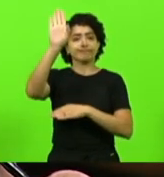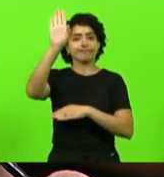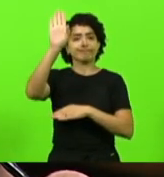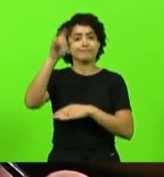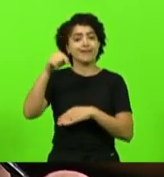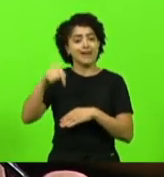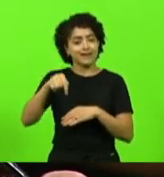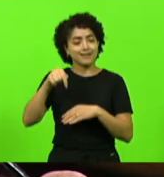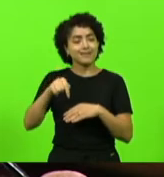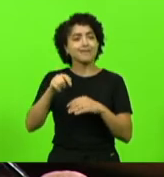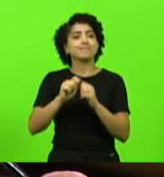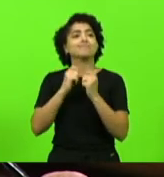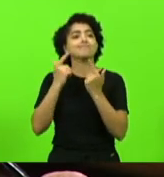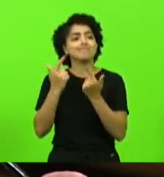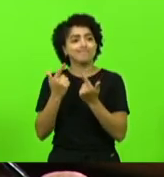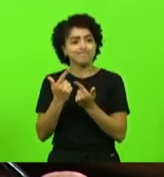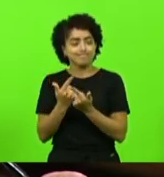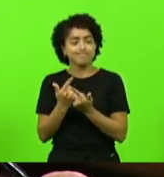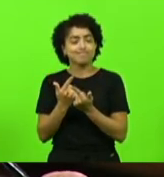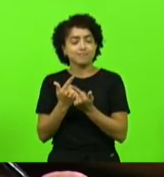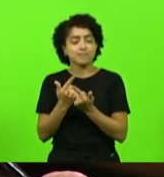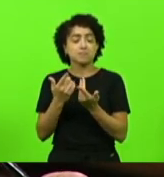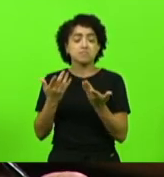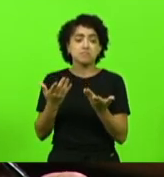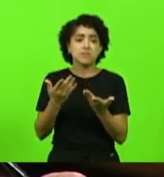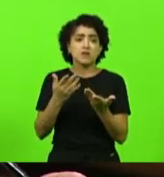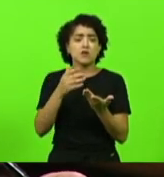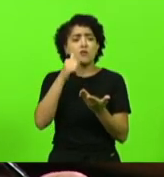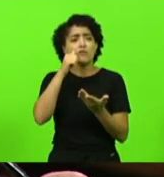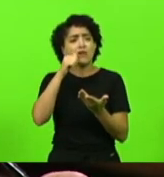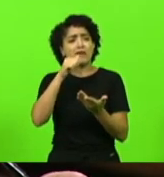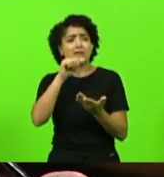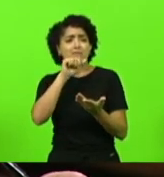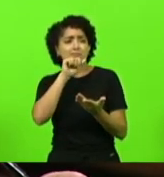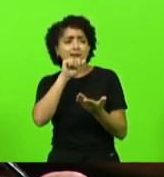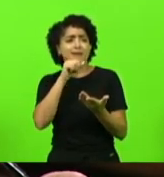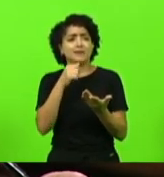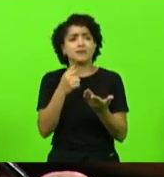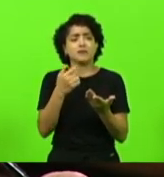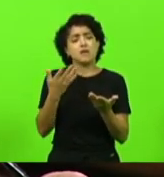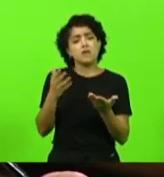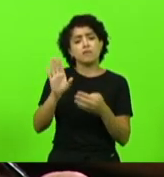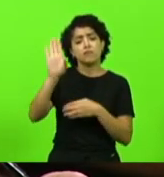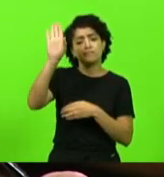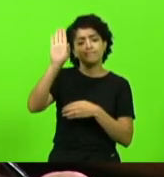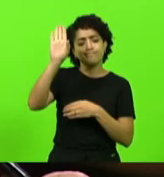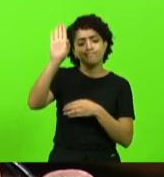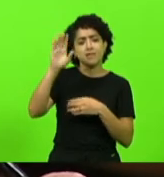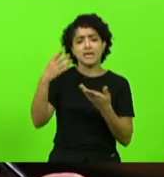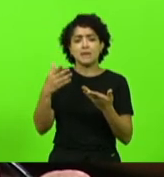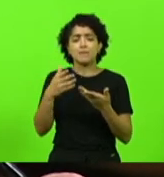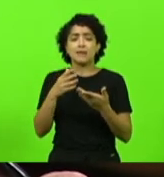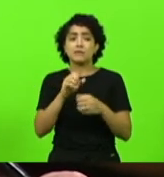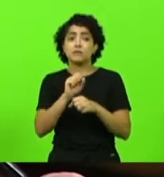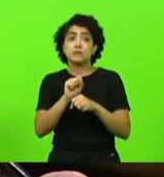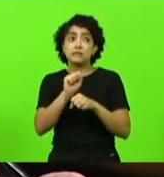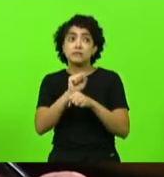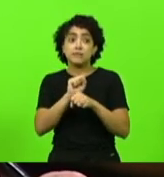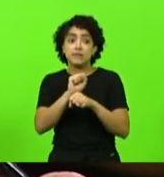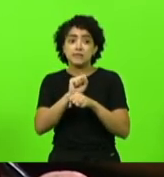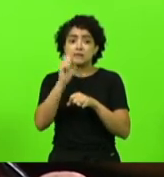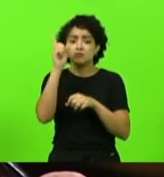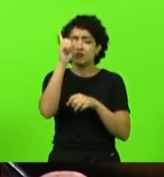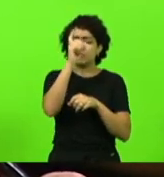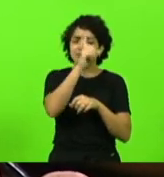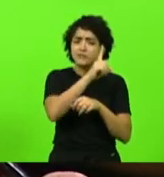casa parlamentar, e eu falei: mãe, mas assim, eu vou ser candidato, mas não espera muito. É muito difícil, eu não quero